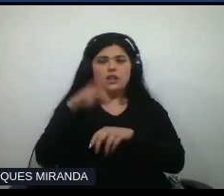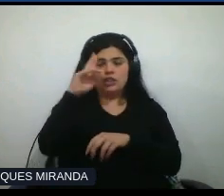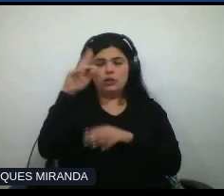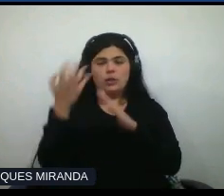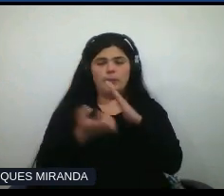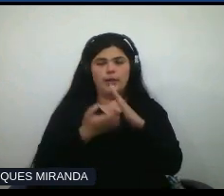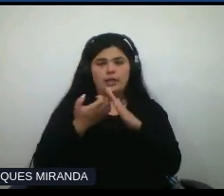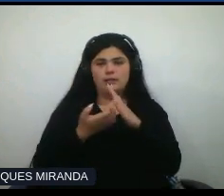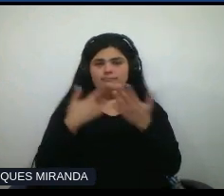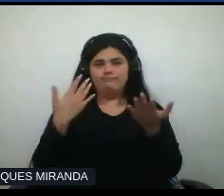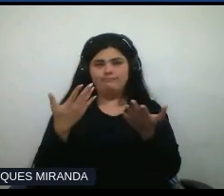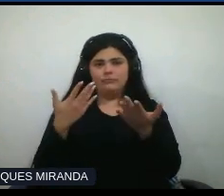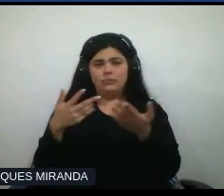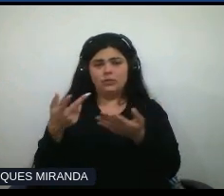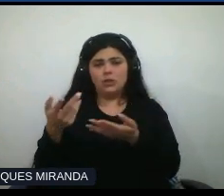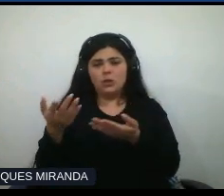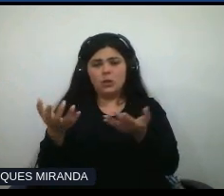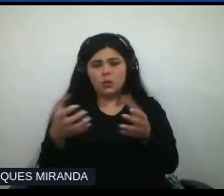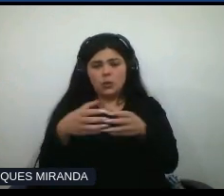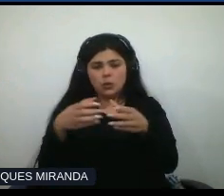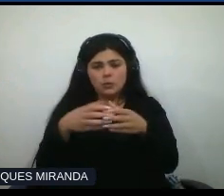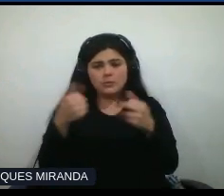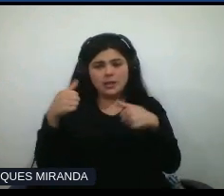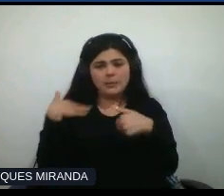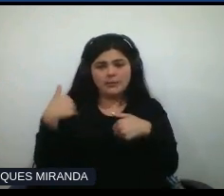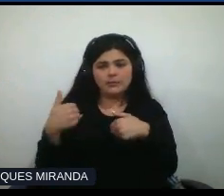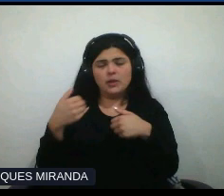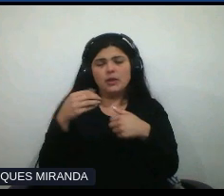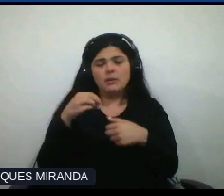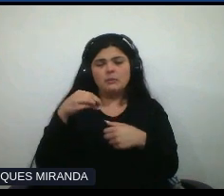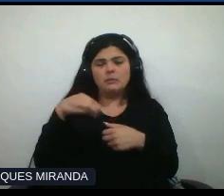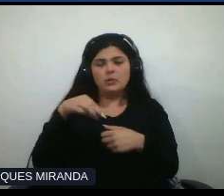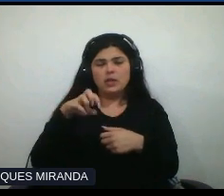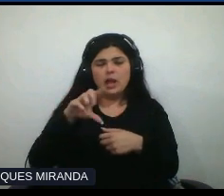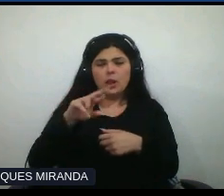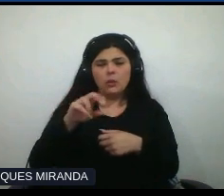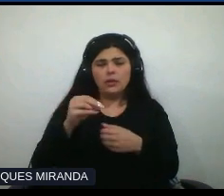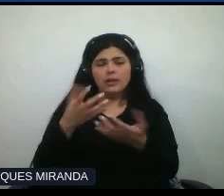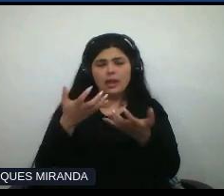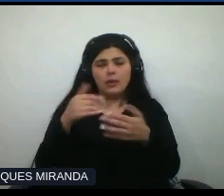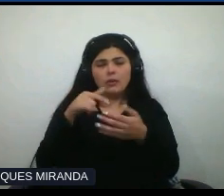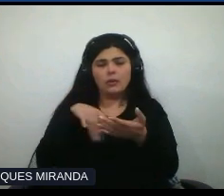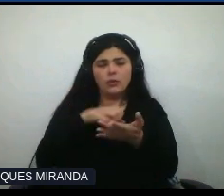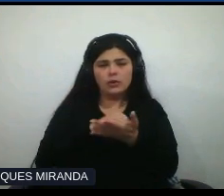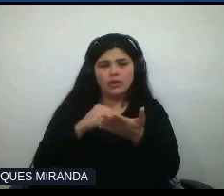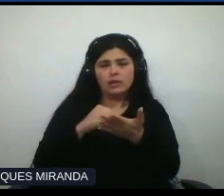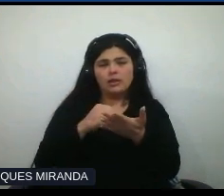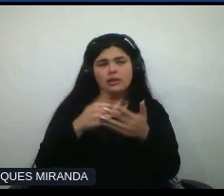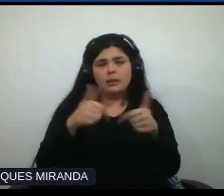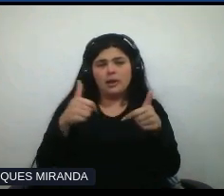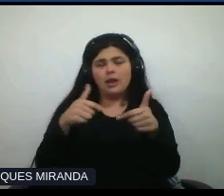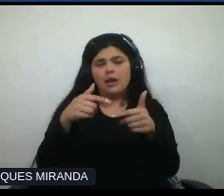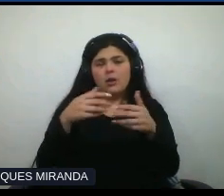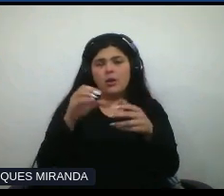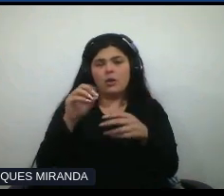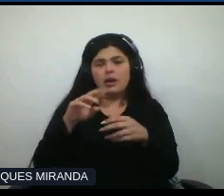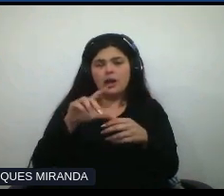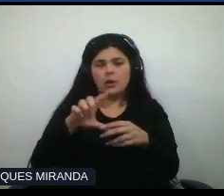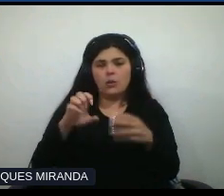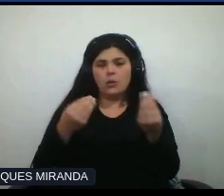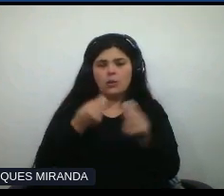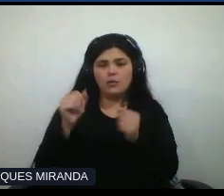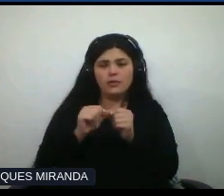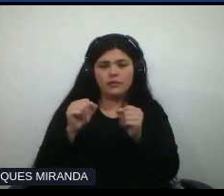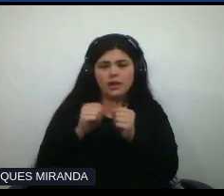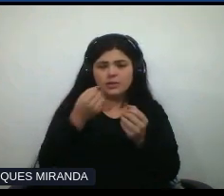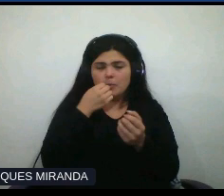Então, assim, entre nós, a gente tem que pedir, falar, olha, Murilo, eu quero trabalhar na Oracle. Como que faz? Posso ser eu mesmo? A divisão, ela é boa, não